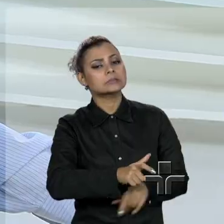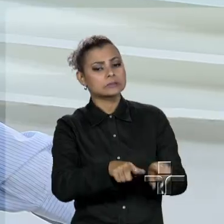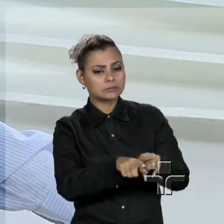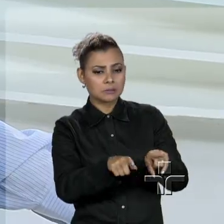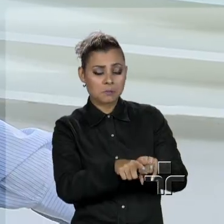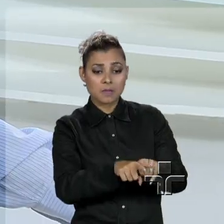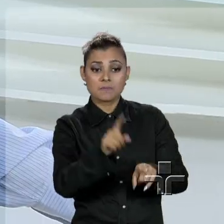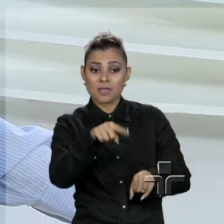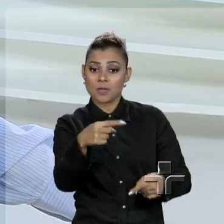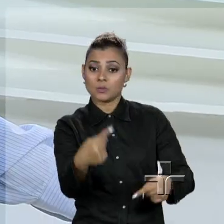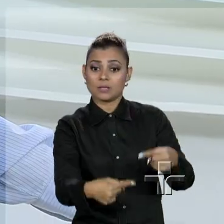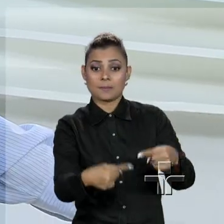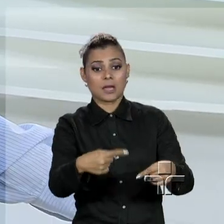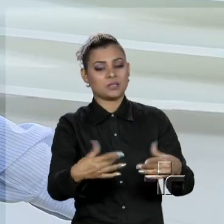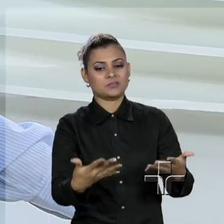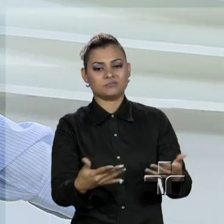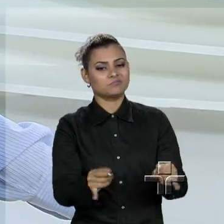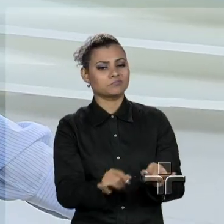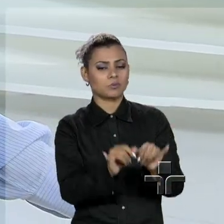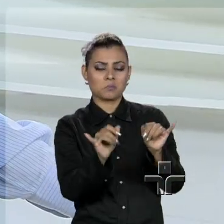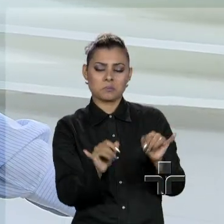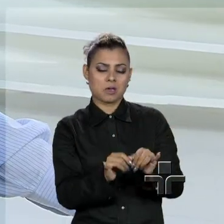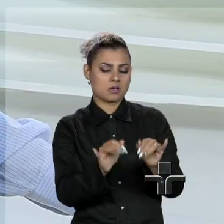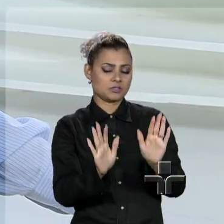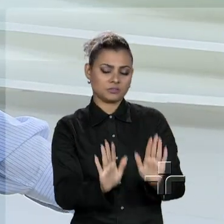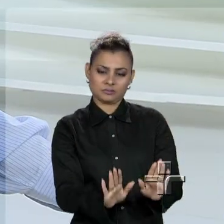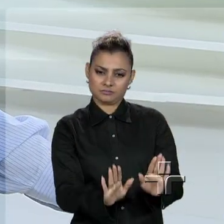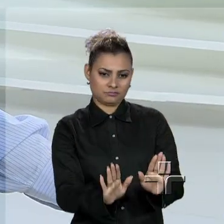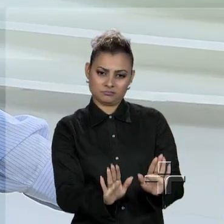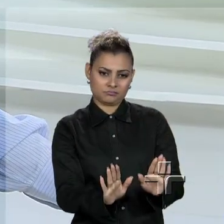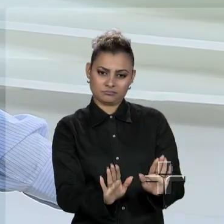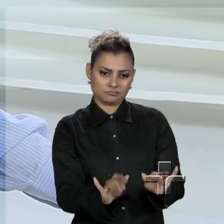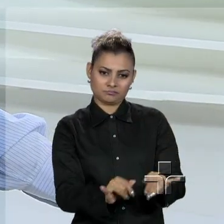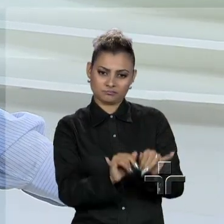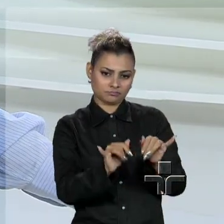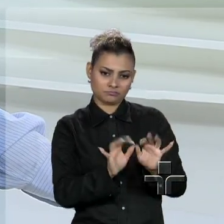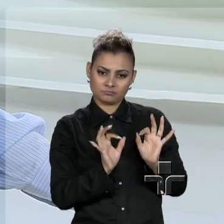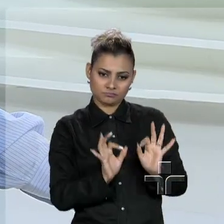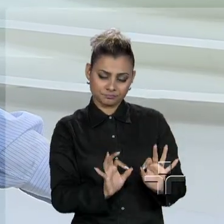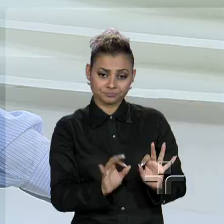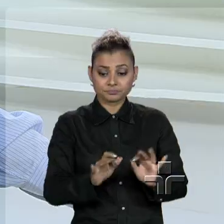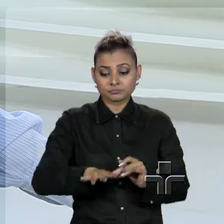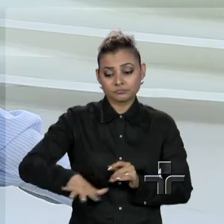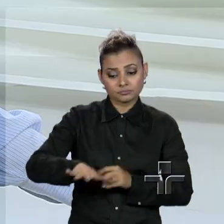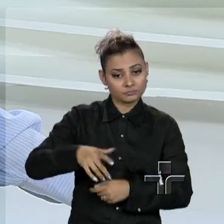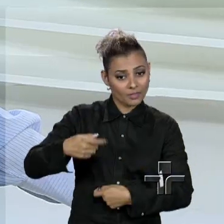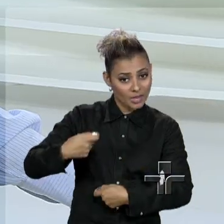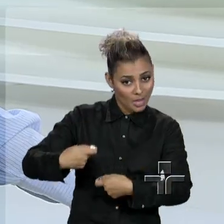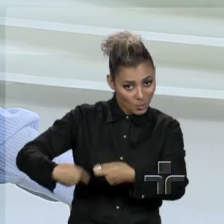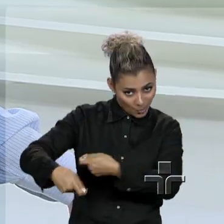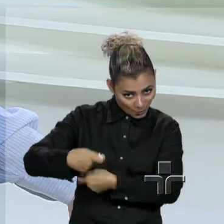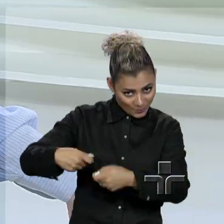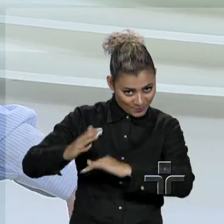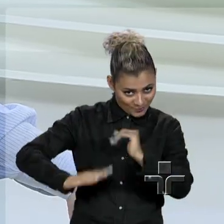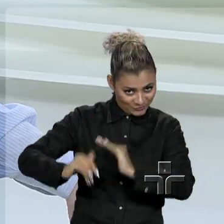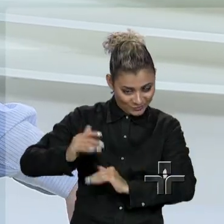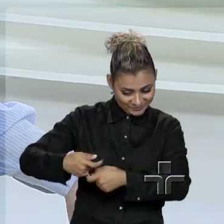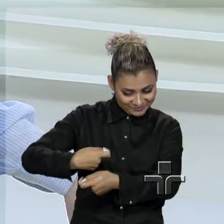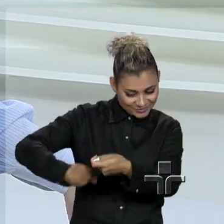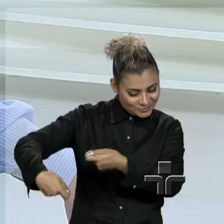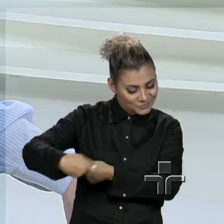eu acho que isso é um debate inútil. Na verdade, os economistas são dados